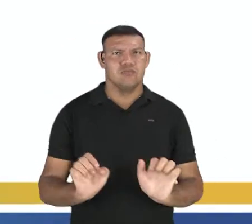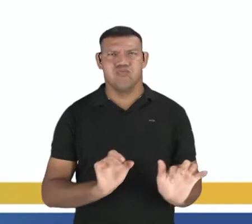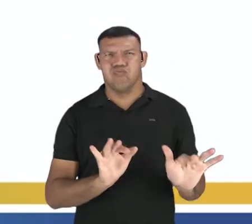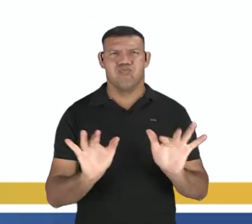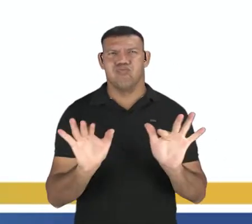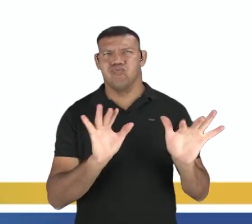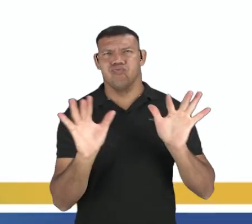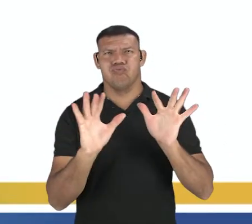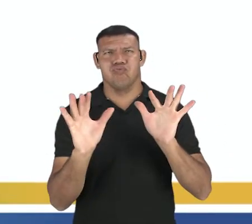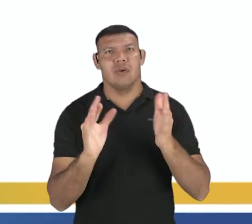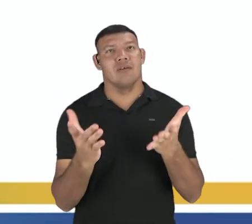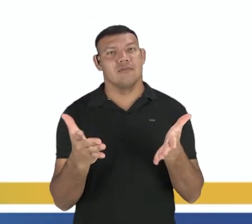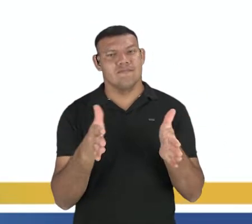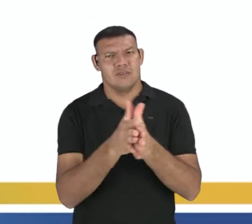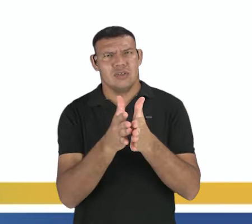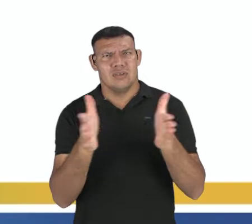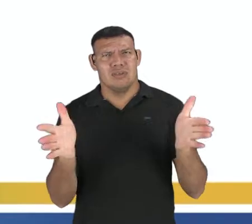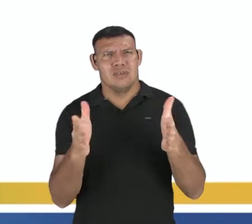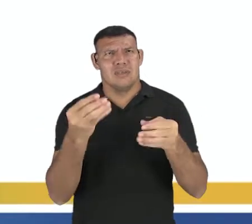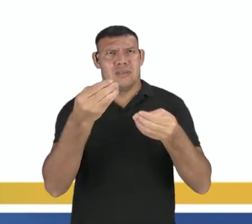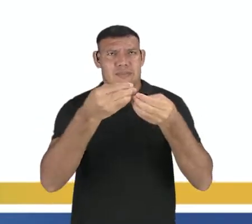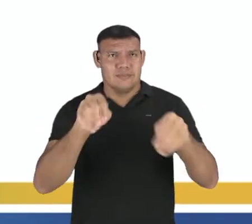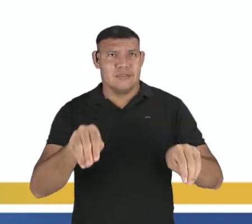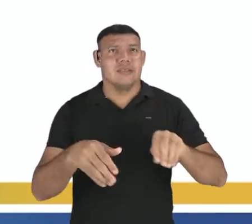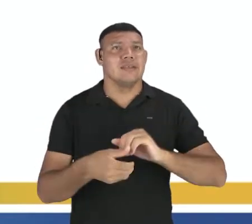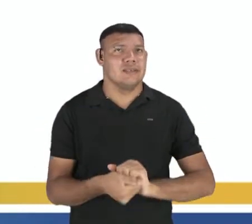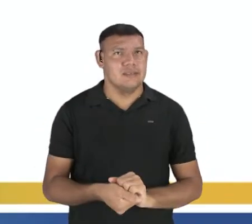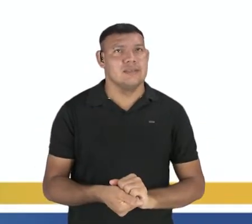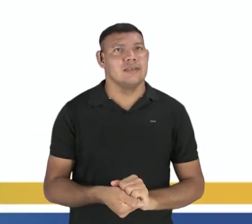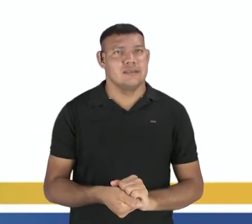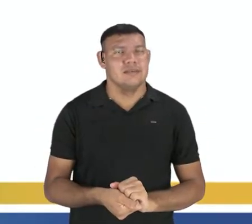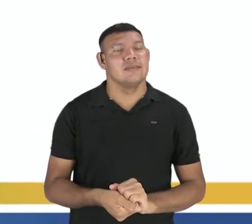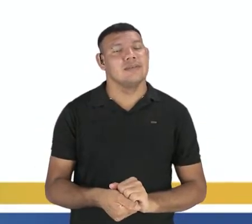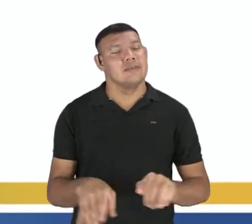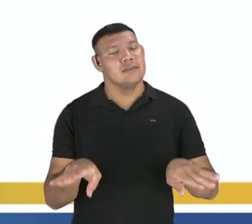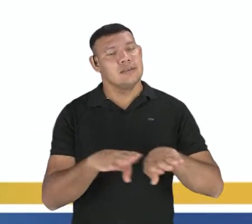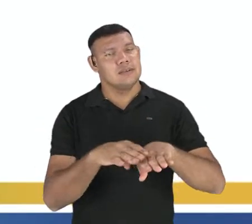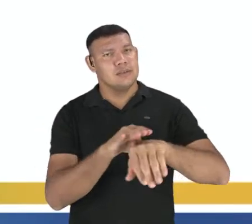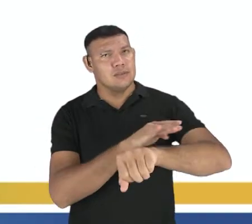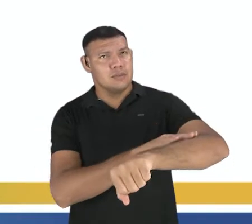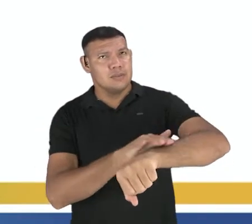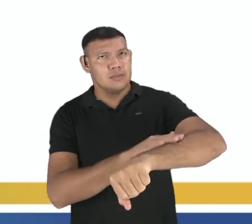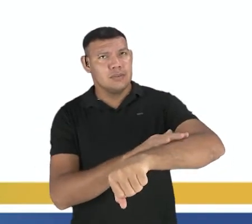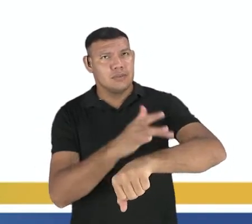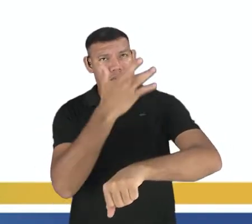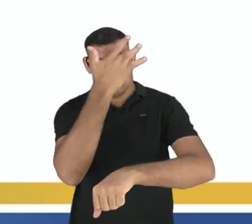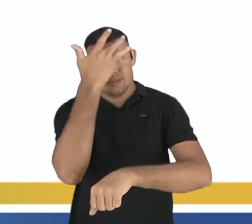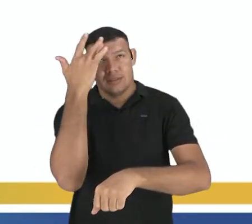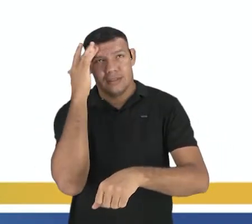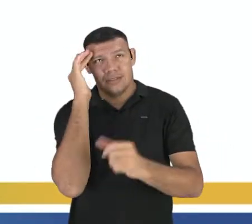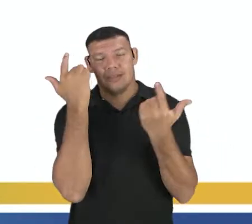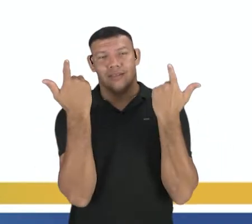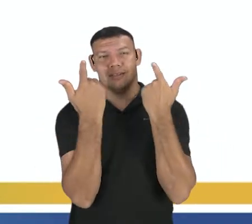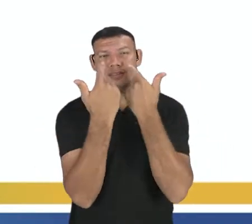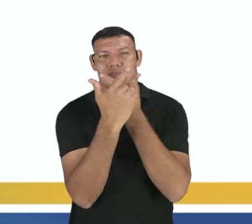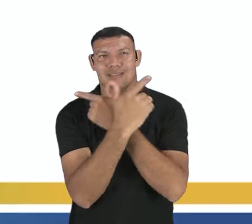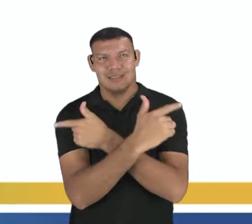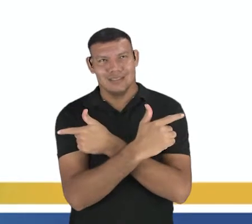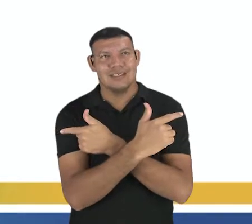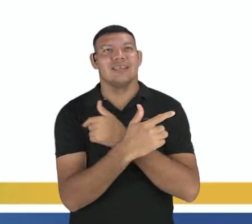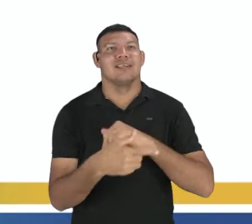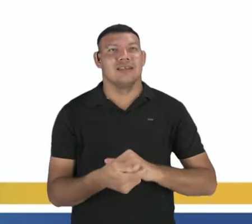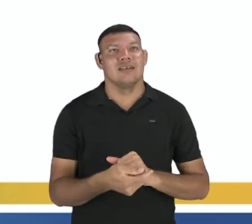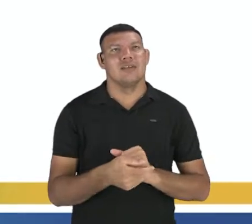nos dentes do cavalo, tá? E na pele da pessoa e no brilho do sorriso, vai ler nas nuvens